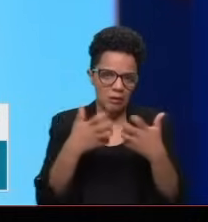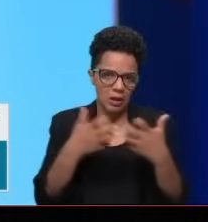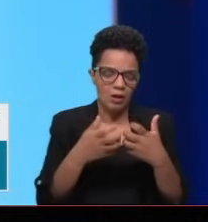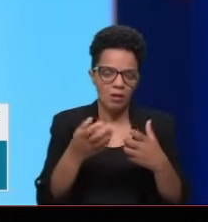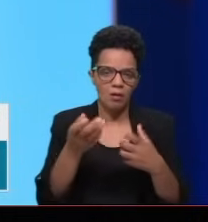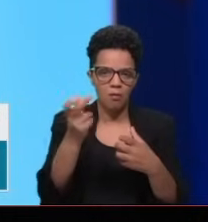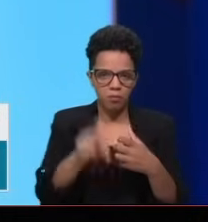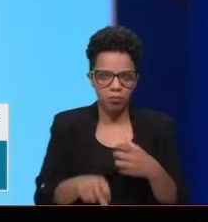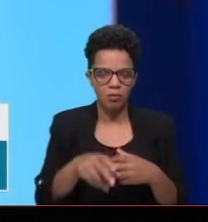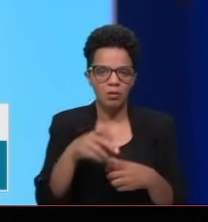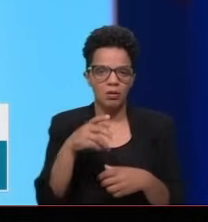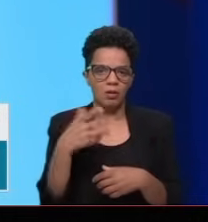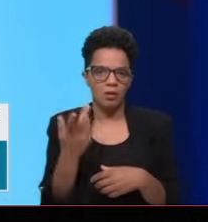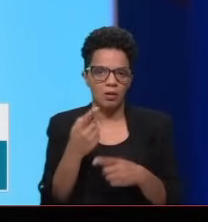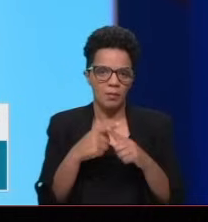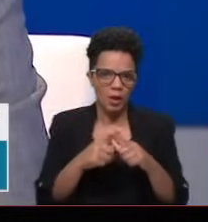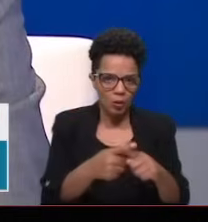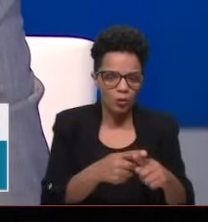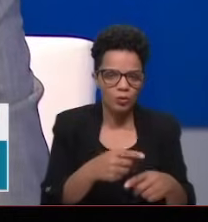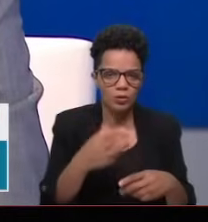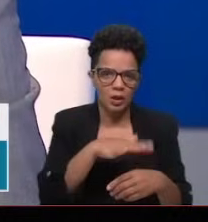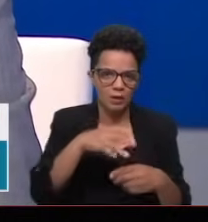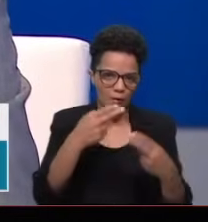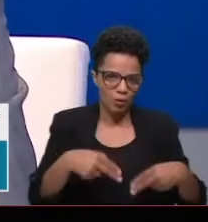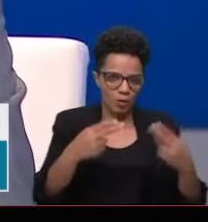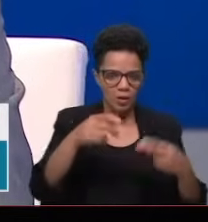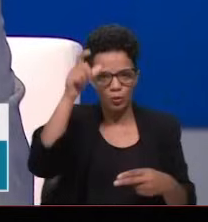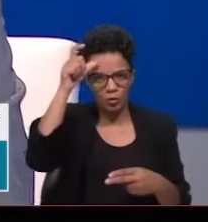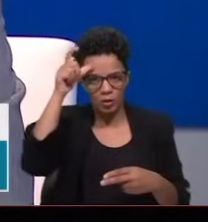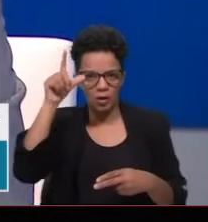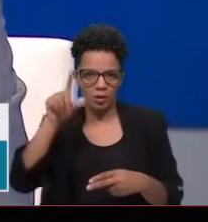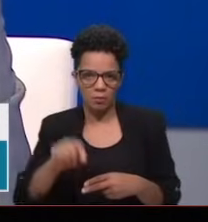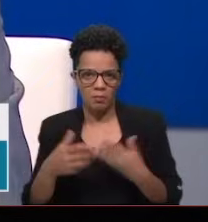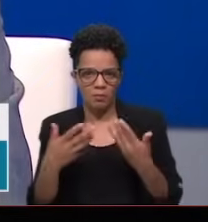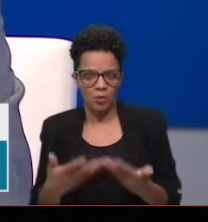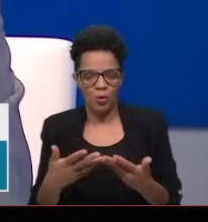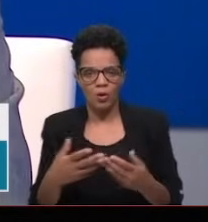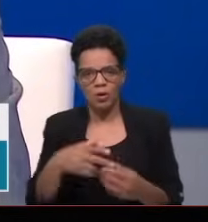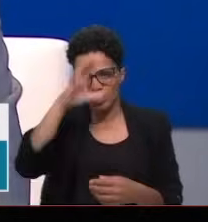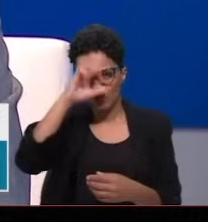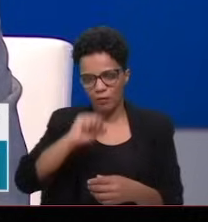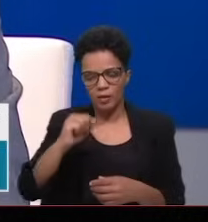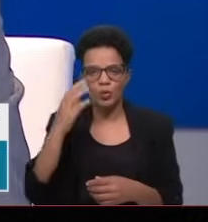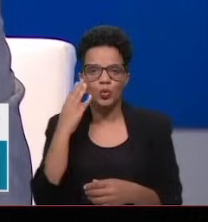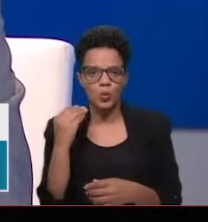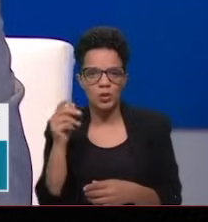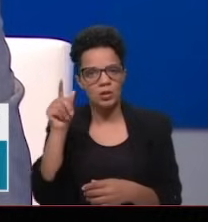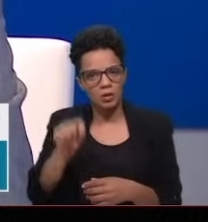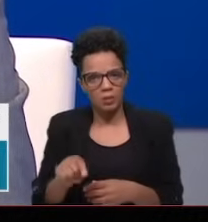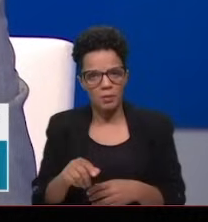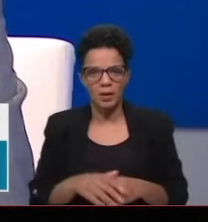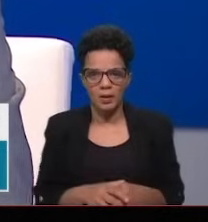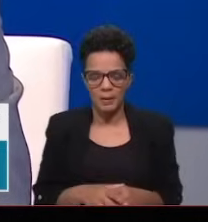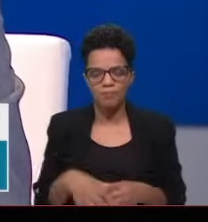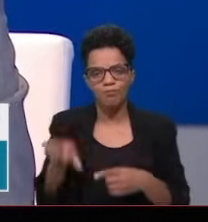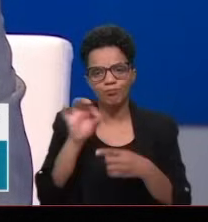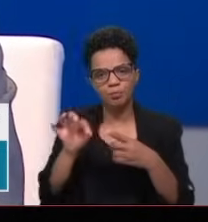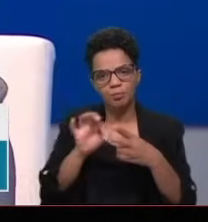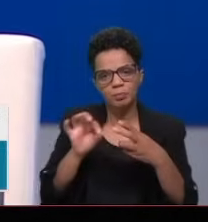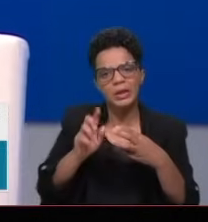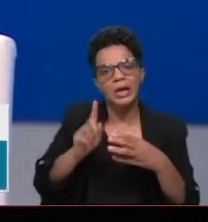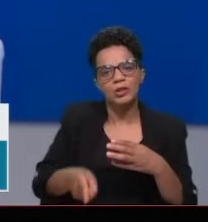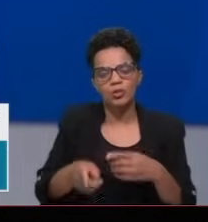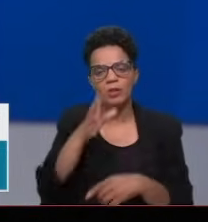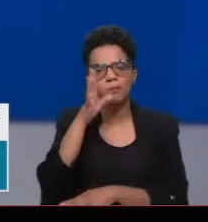da Ucrânia na bielorrússia na zona de Fronteira na Turquia agora Há também um uma intenção do governo suíço que características é que teria essa sua